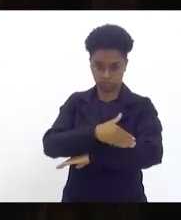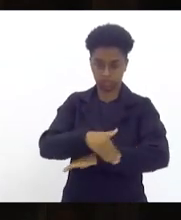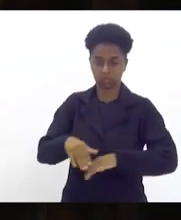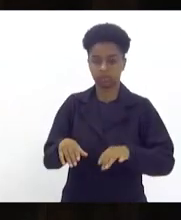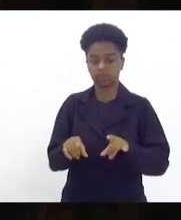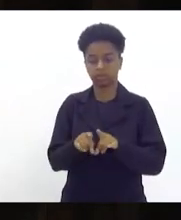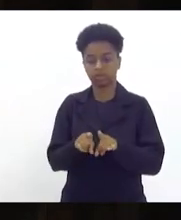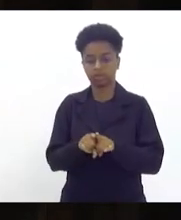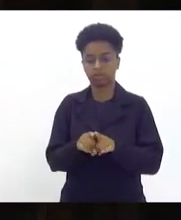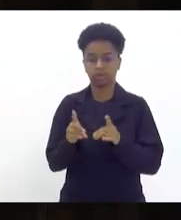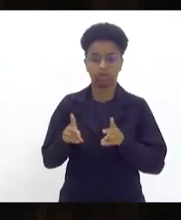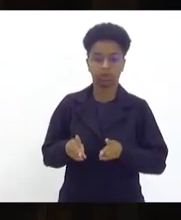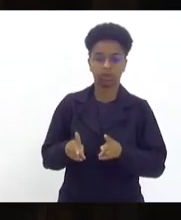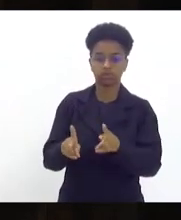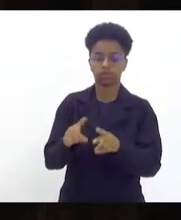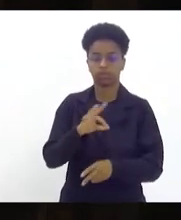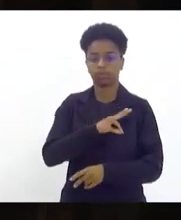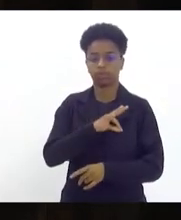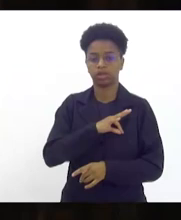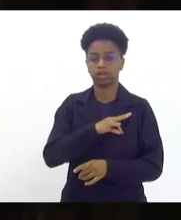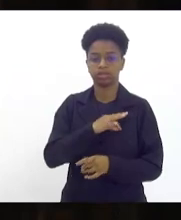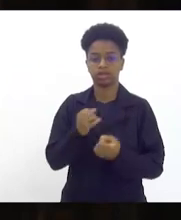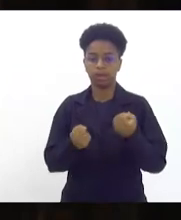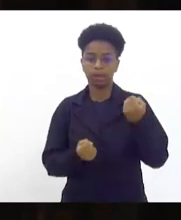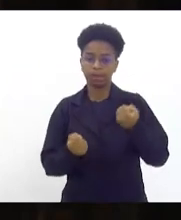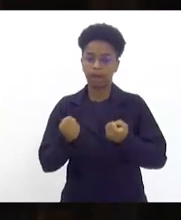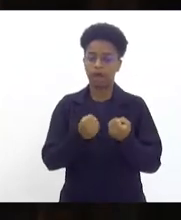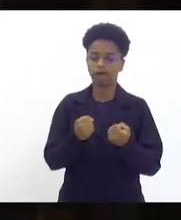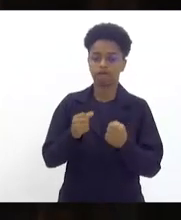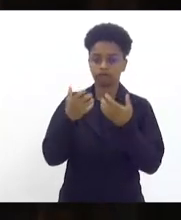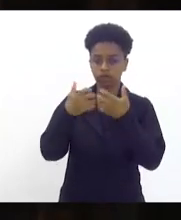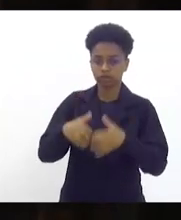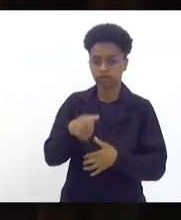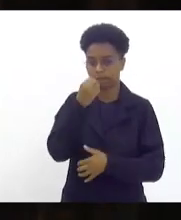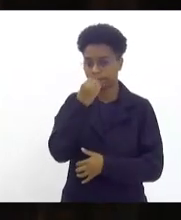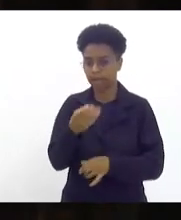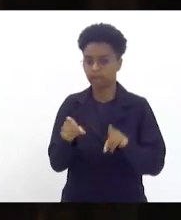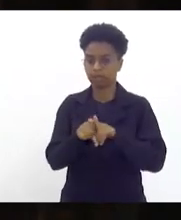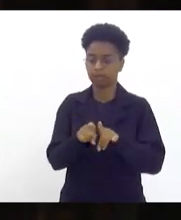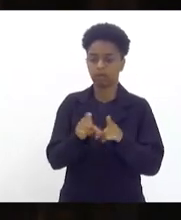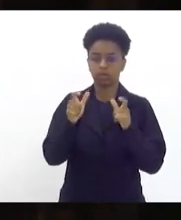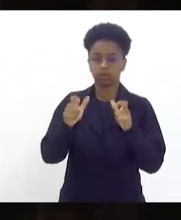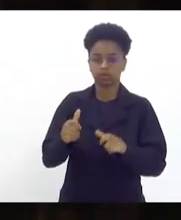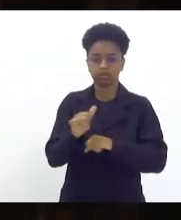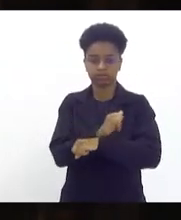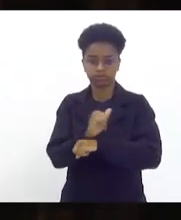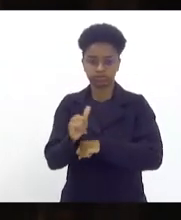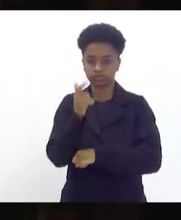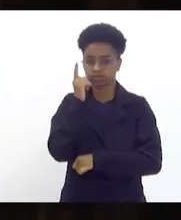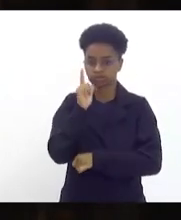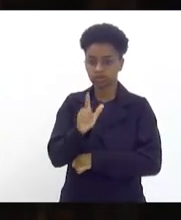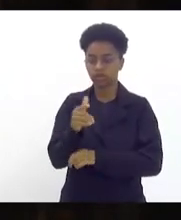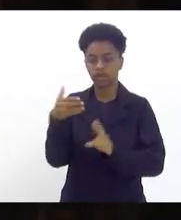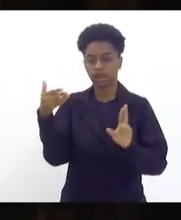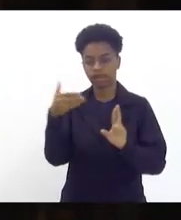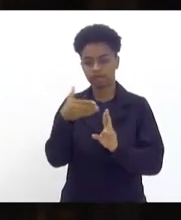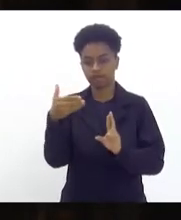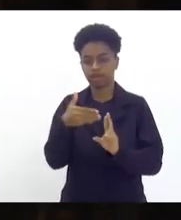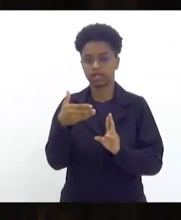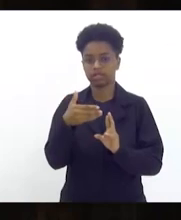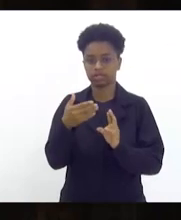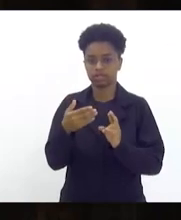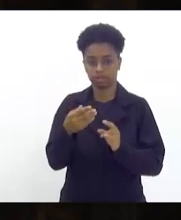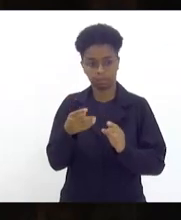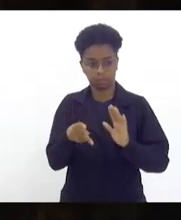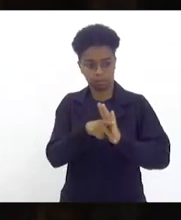então manter as viaturas em alta funcionando em Pontos estratégicos que sirvam de ponto de referência para